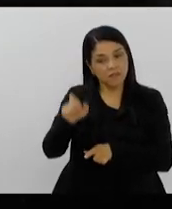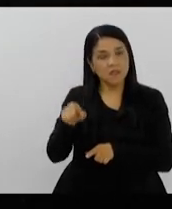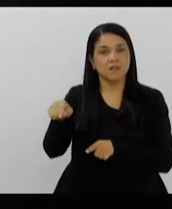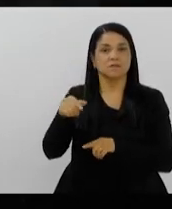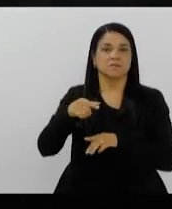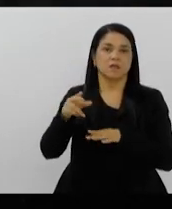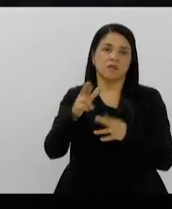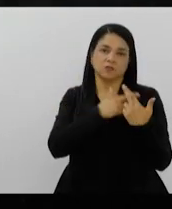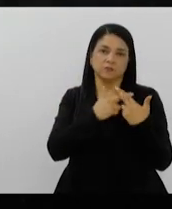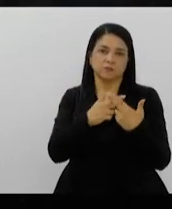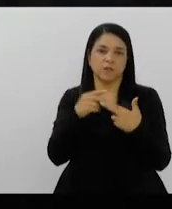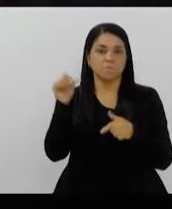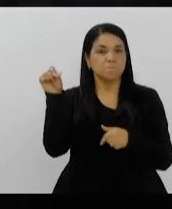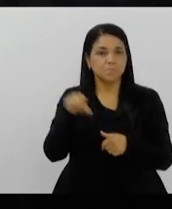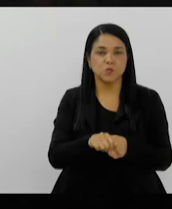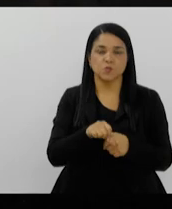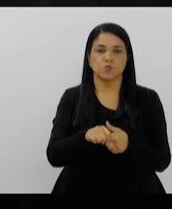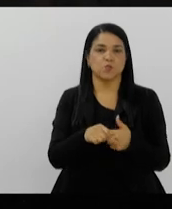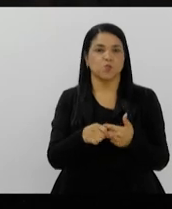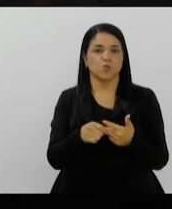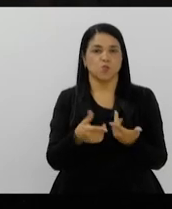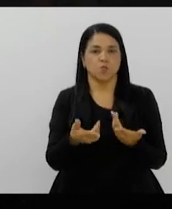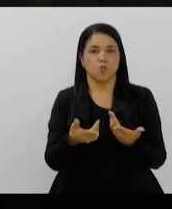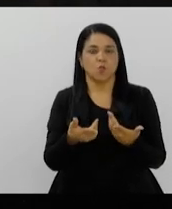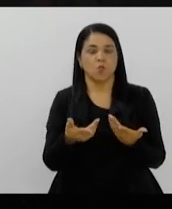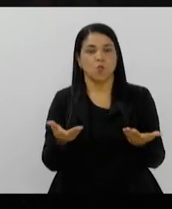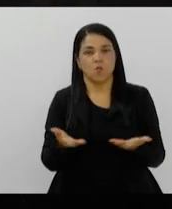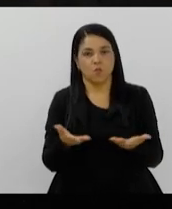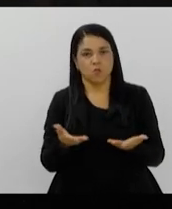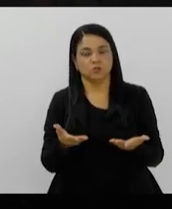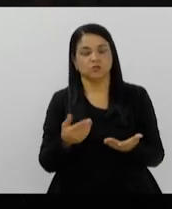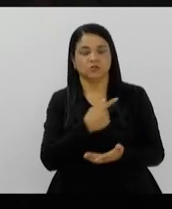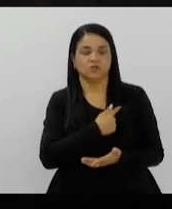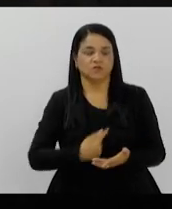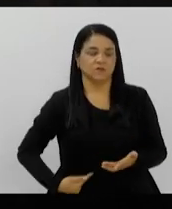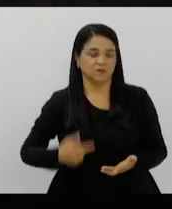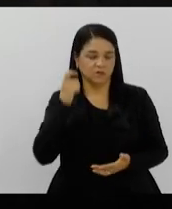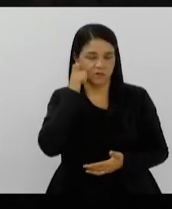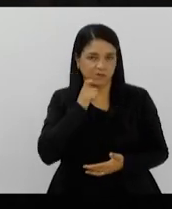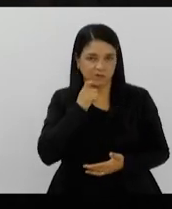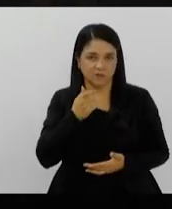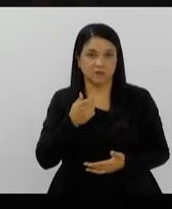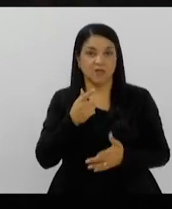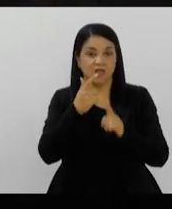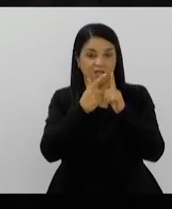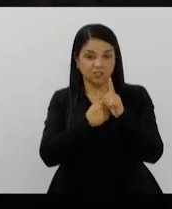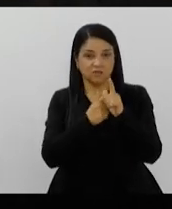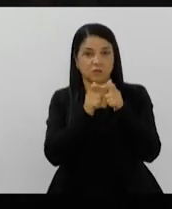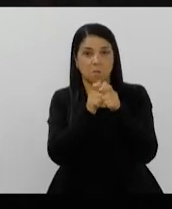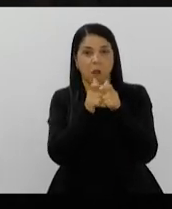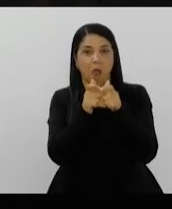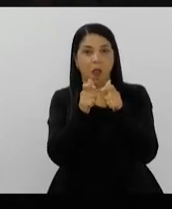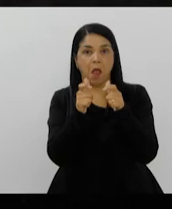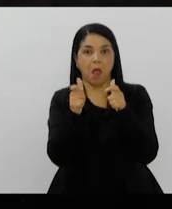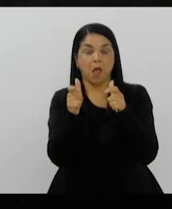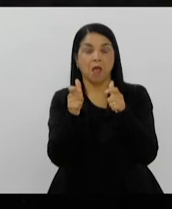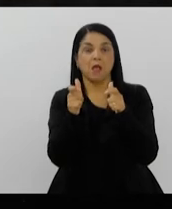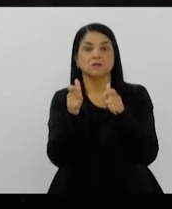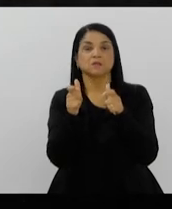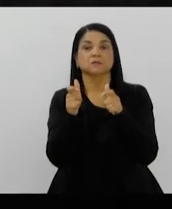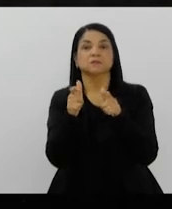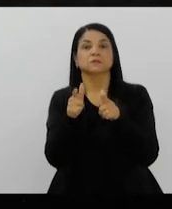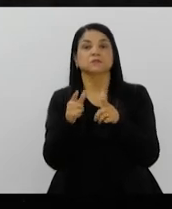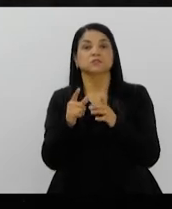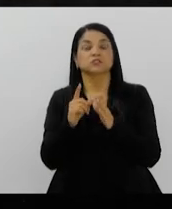conseguiu piorar o que já estava ruim, que é o atual governador Cláudio Castro. A dívida está crescendo, enquanto